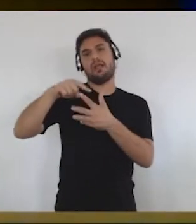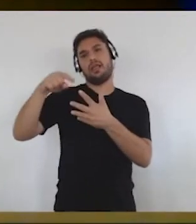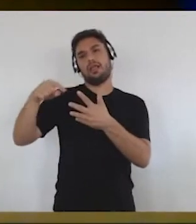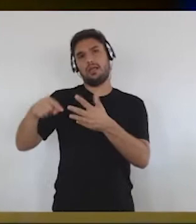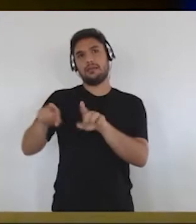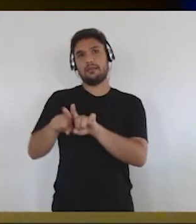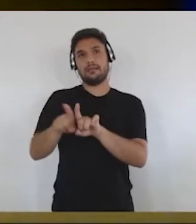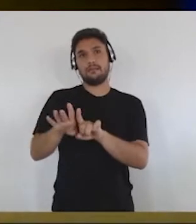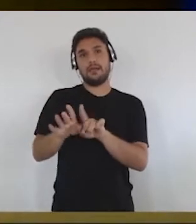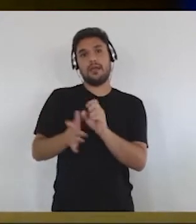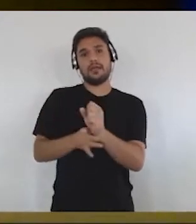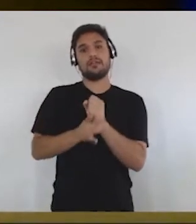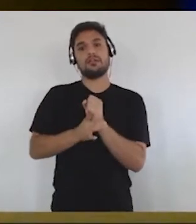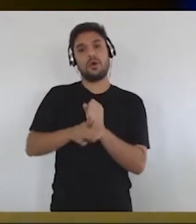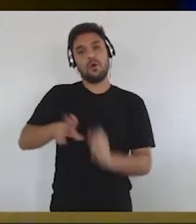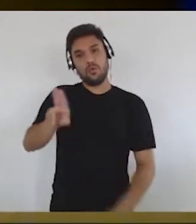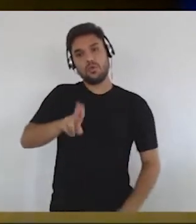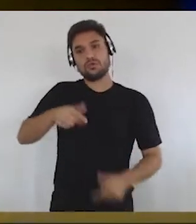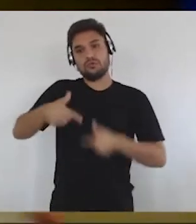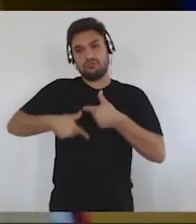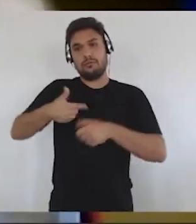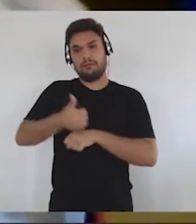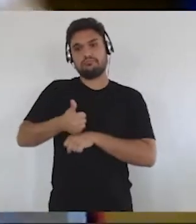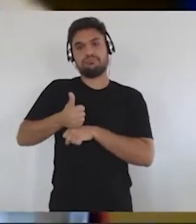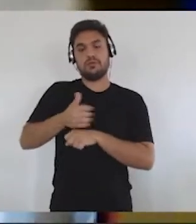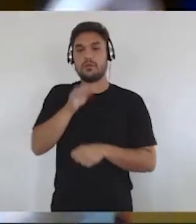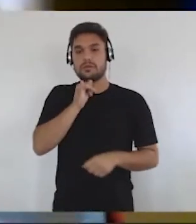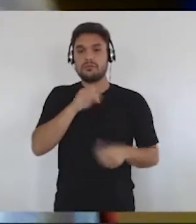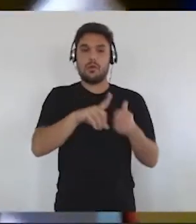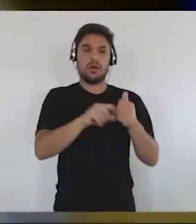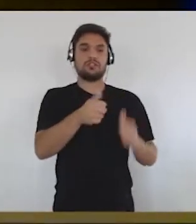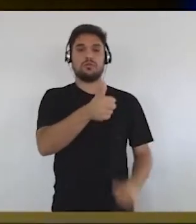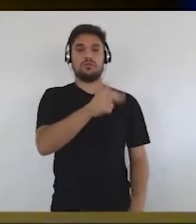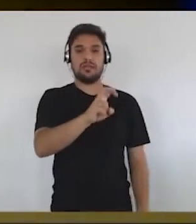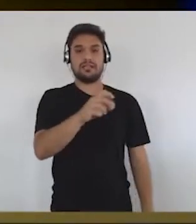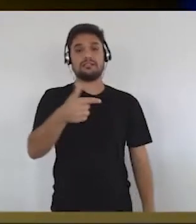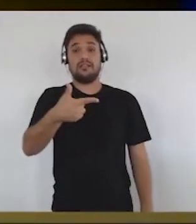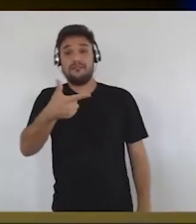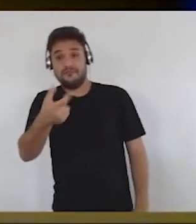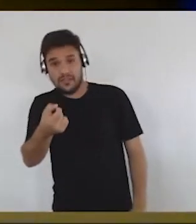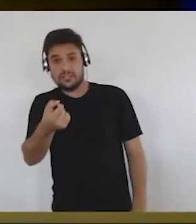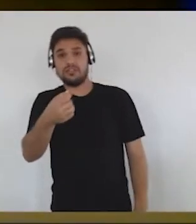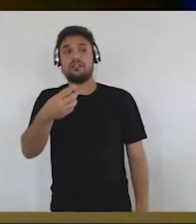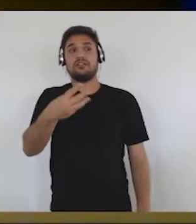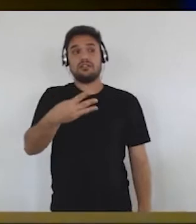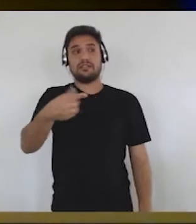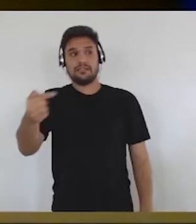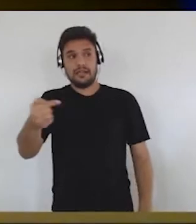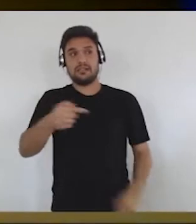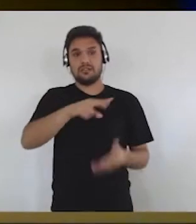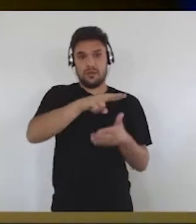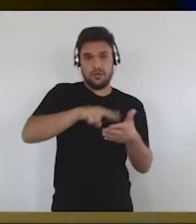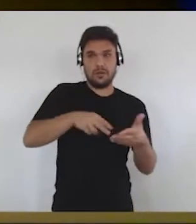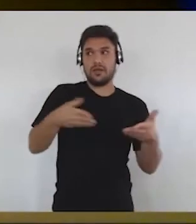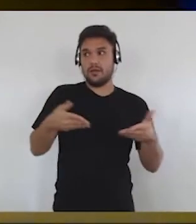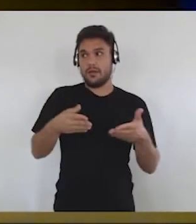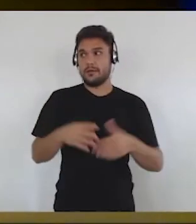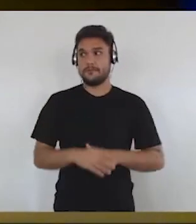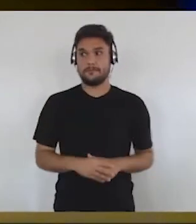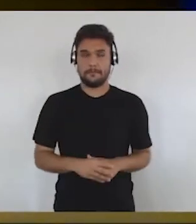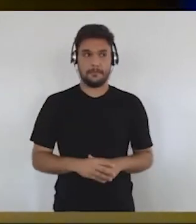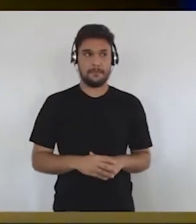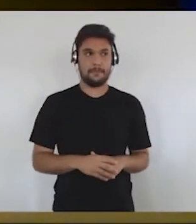exercício da advocacia, como é o caso dos artigos 15, 20, 32 e 37 que eu li aqui agora,